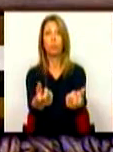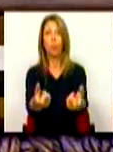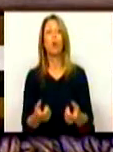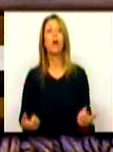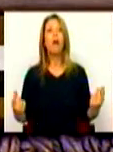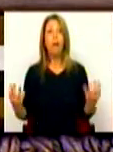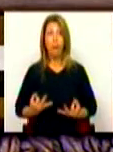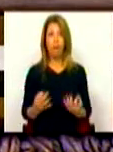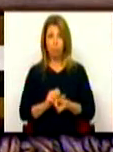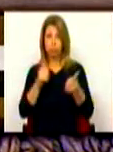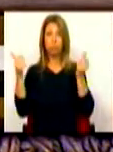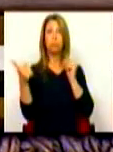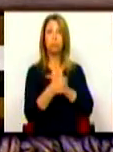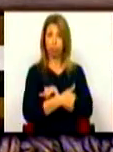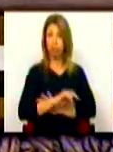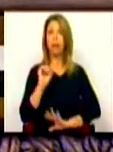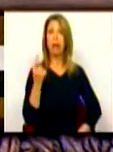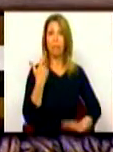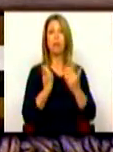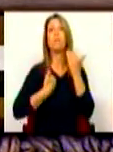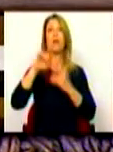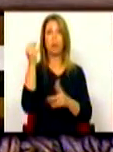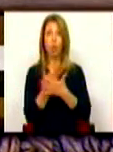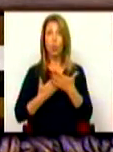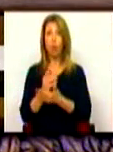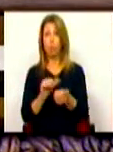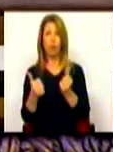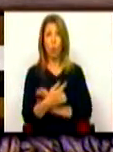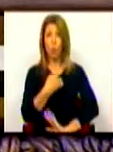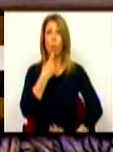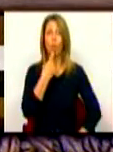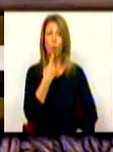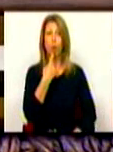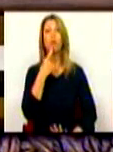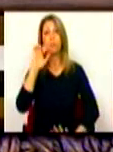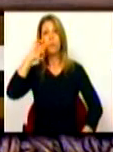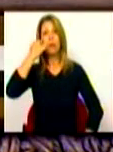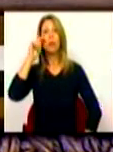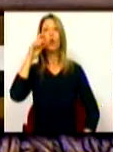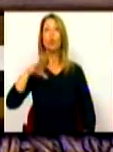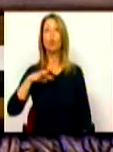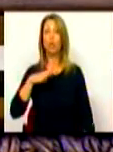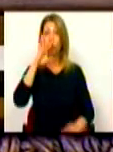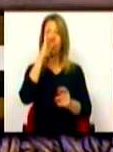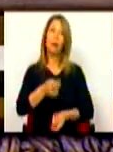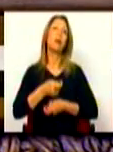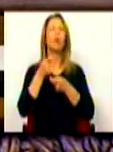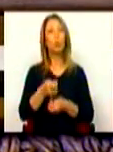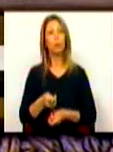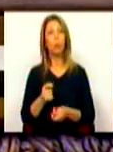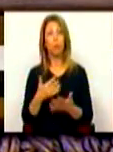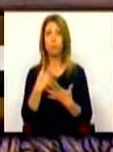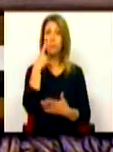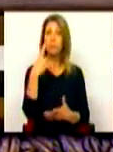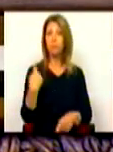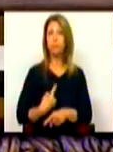e as mudanças na economia serão enormes, afetando particularmente o turismo e a agricultura e verificando-se